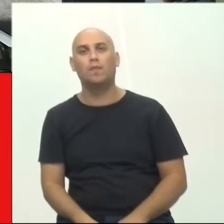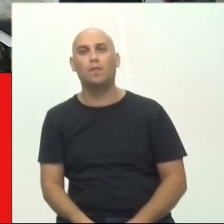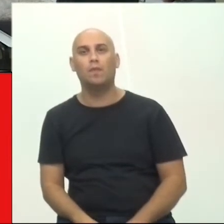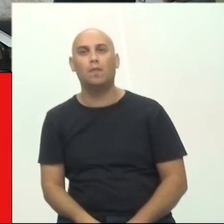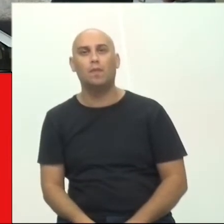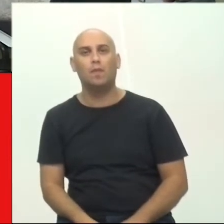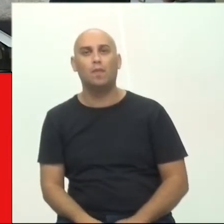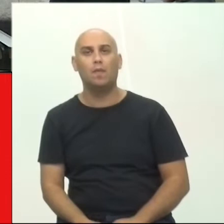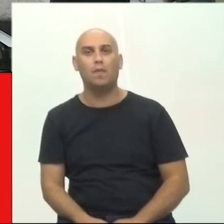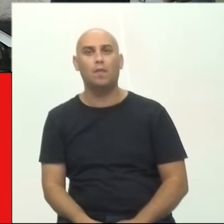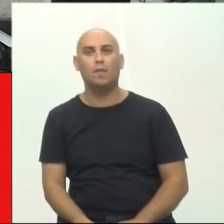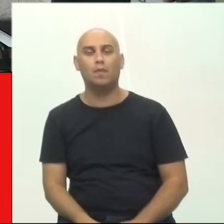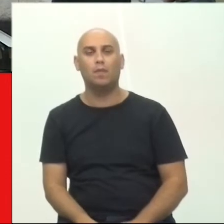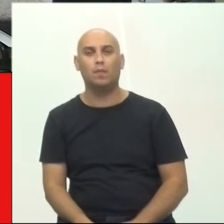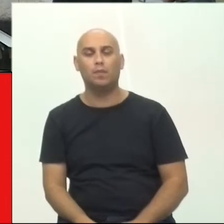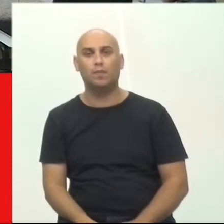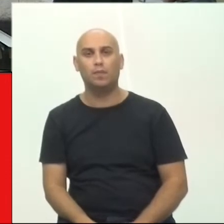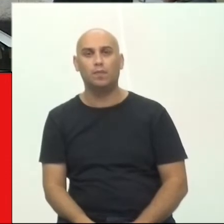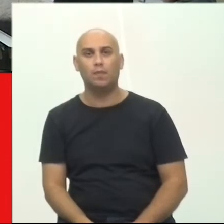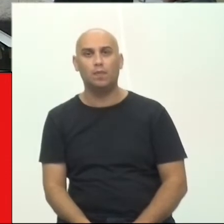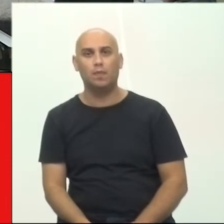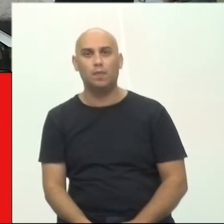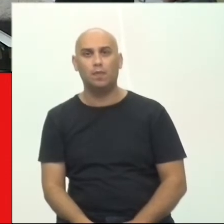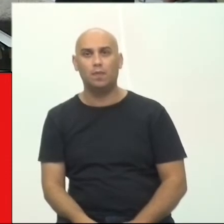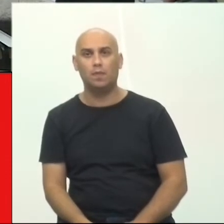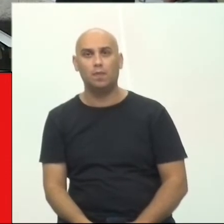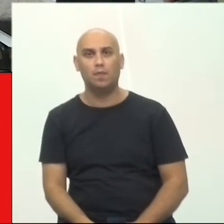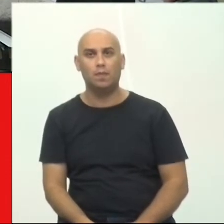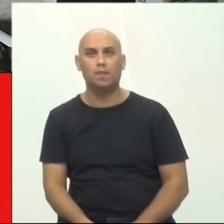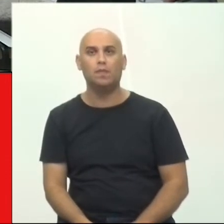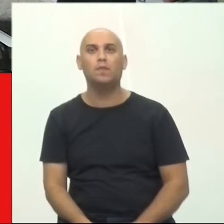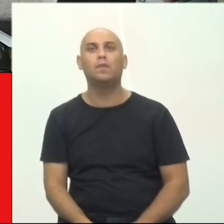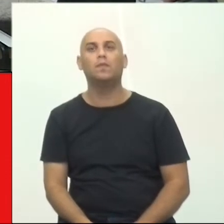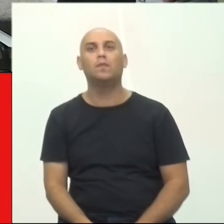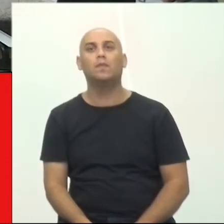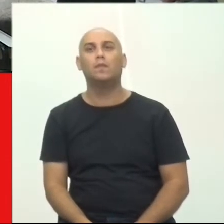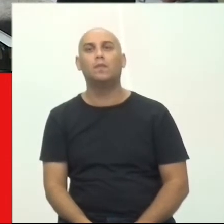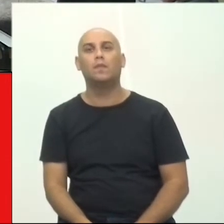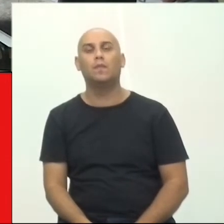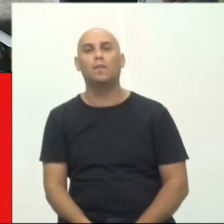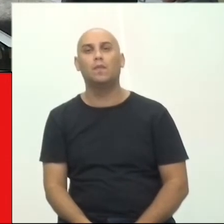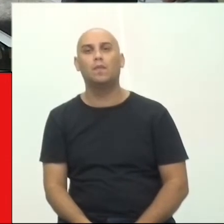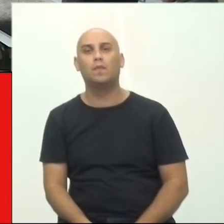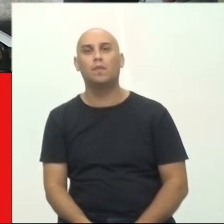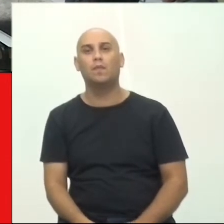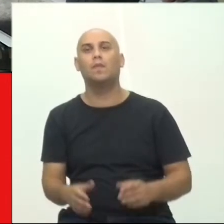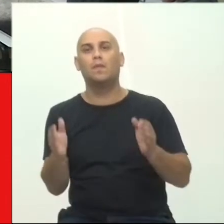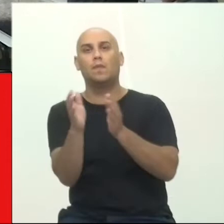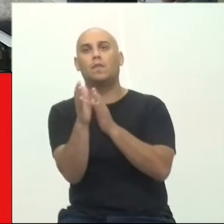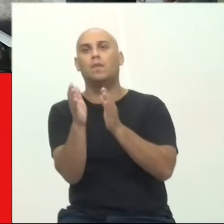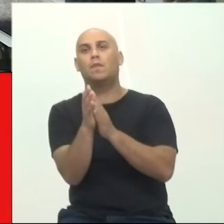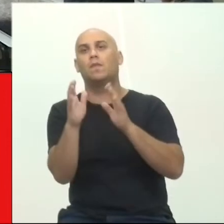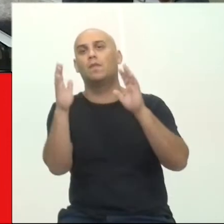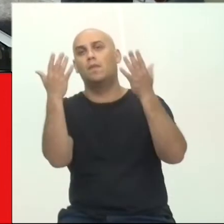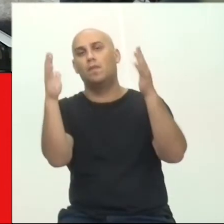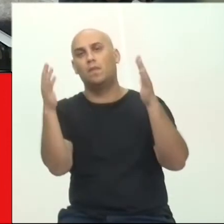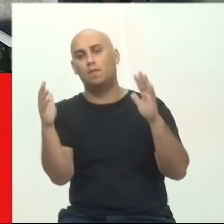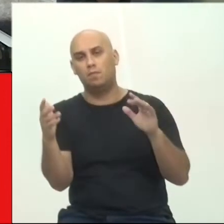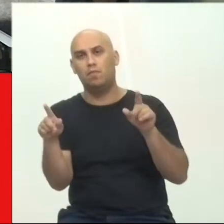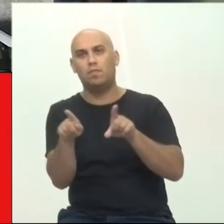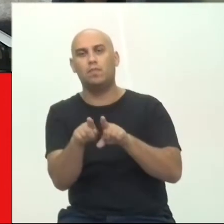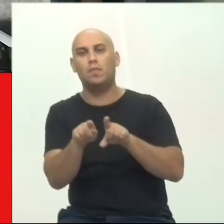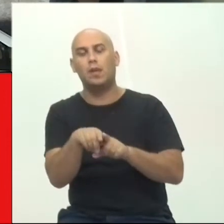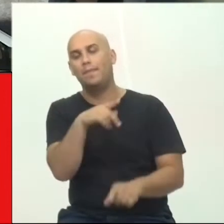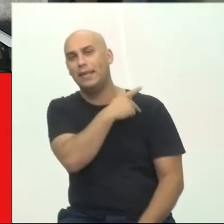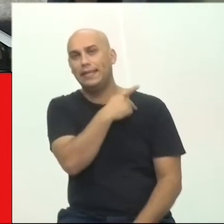Não, só bem rapidinho, para a gente ir para os finalmente aqui. Tá. Só mais uma vez parabenizar essa comissão, o